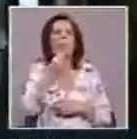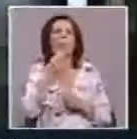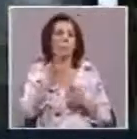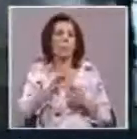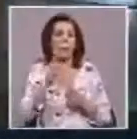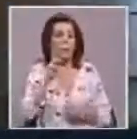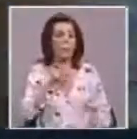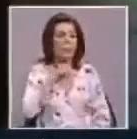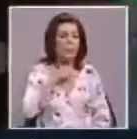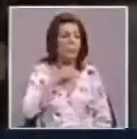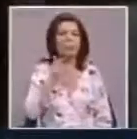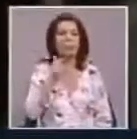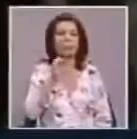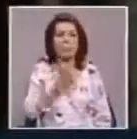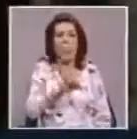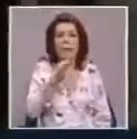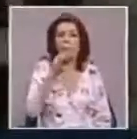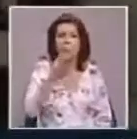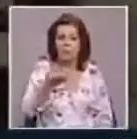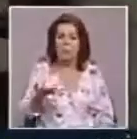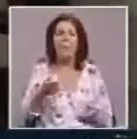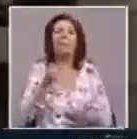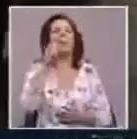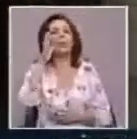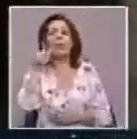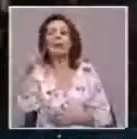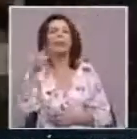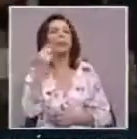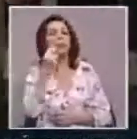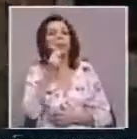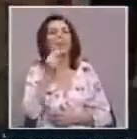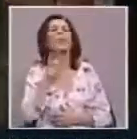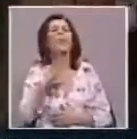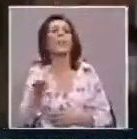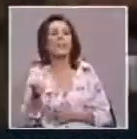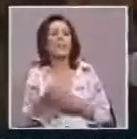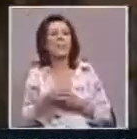provar. Muito boa tarde. Posso perguntar-lhe, por favor, o que é que está a experimentar?